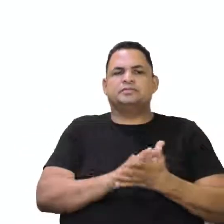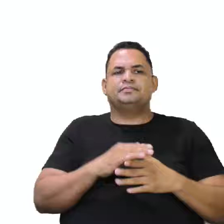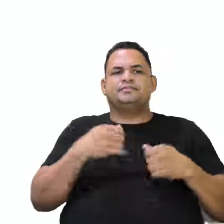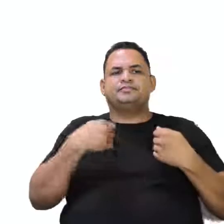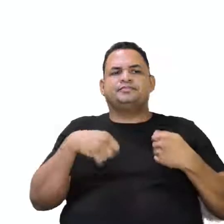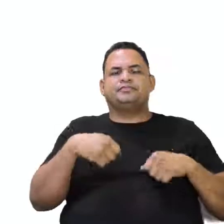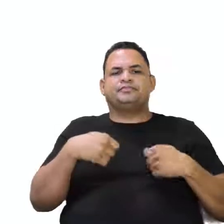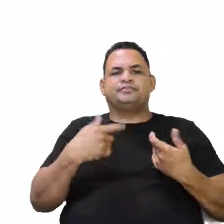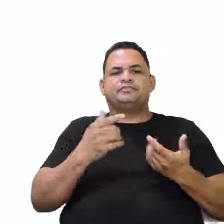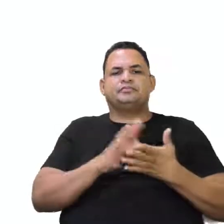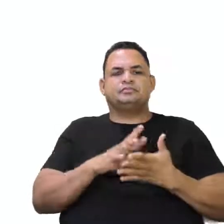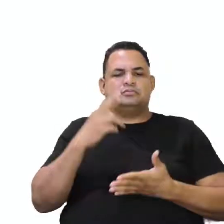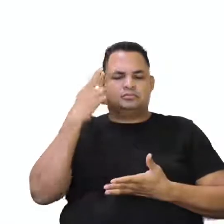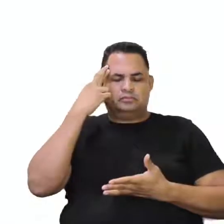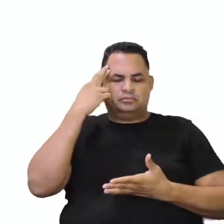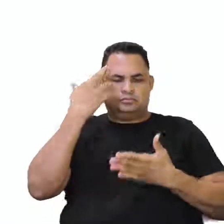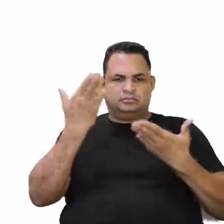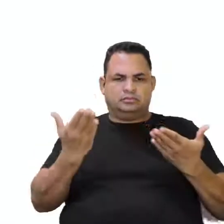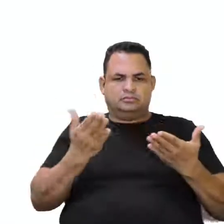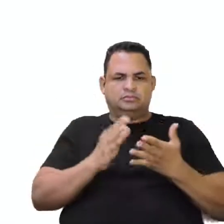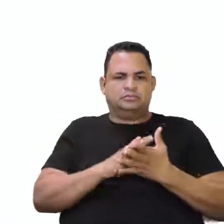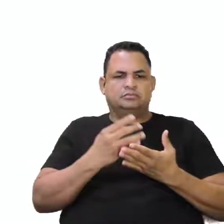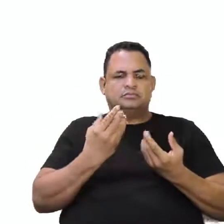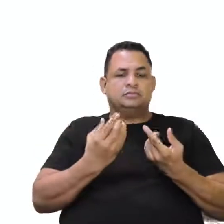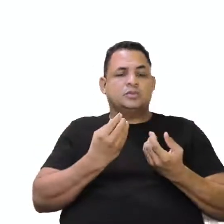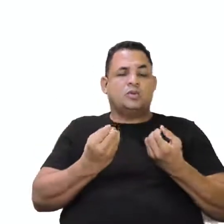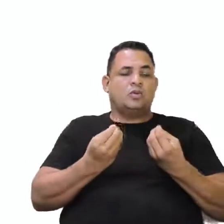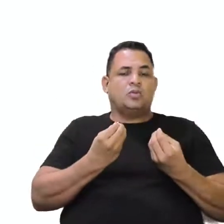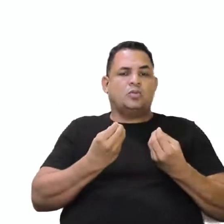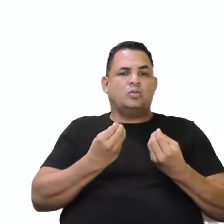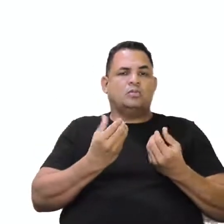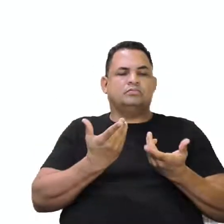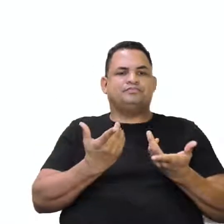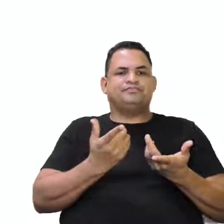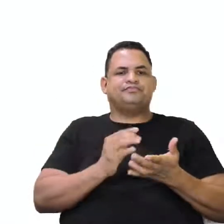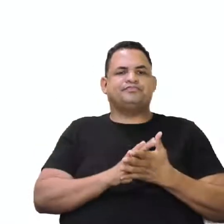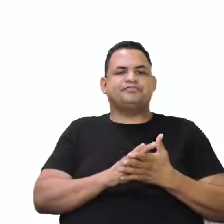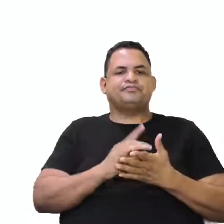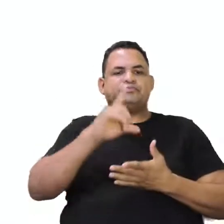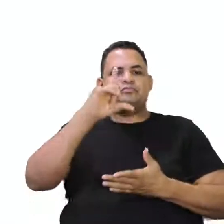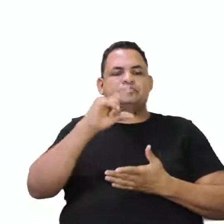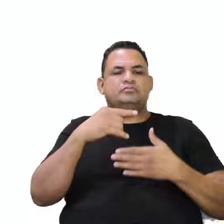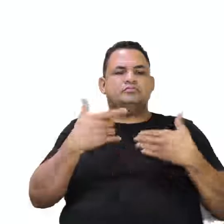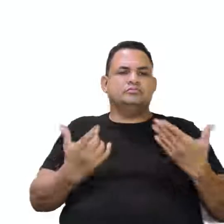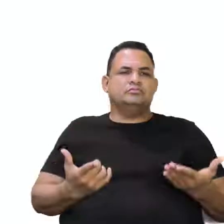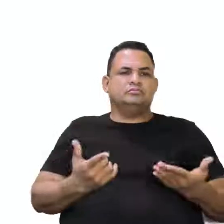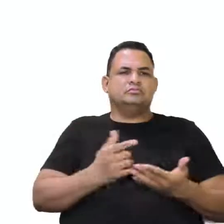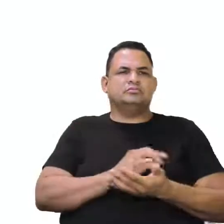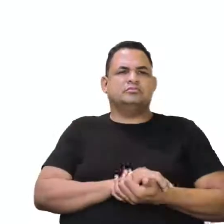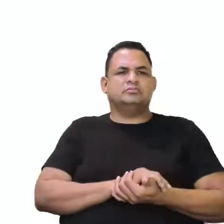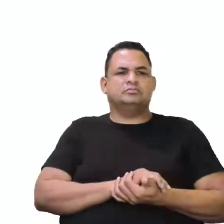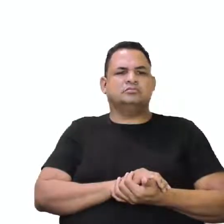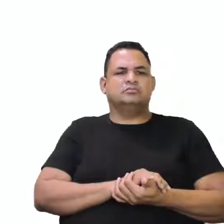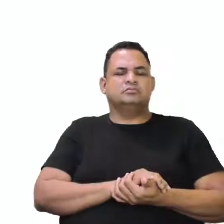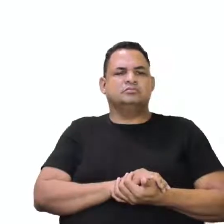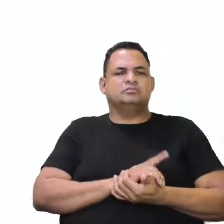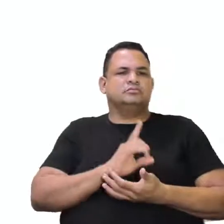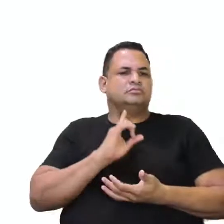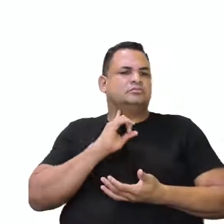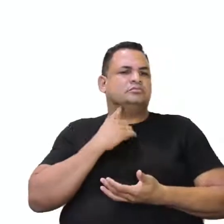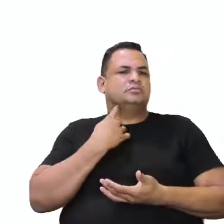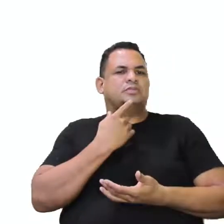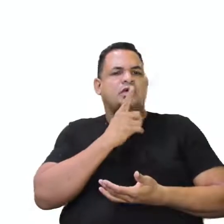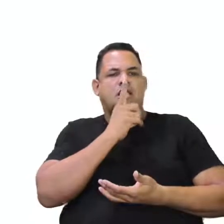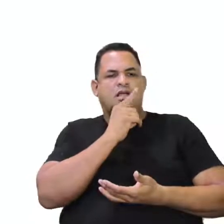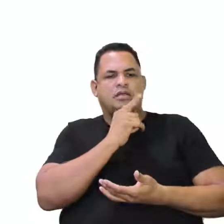gente precisa refletir muito e ver como que a gente pode, né, minimizar isso aí. Poluição